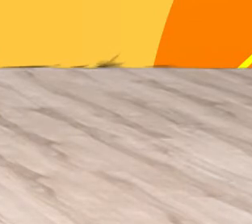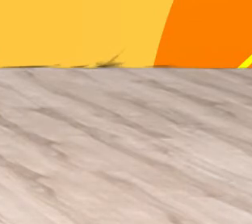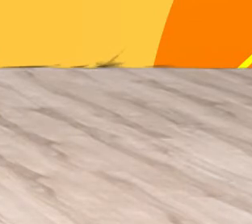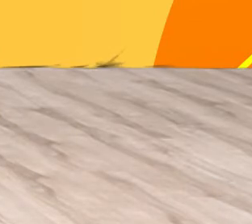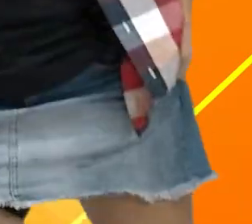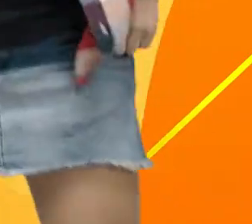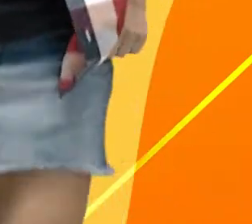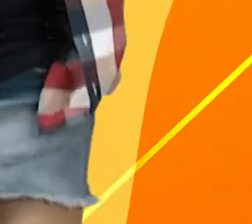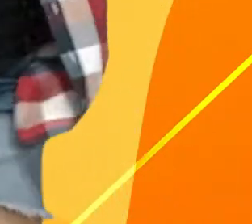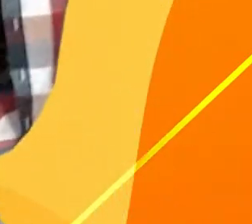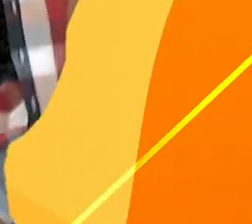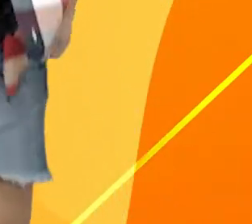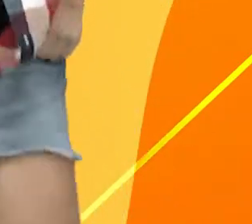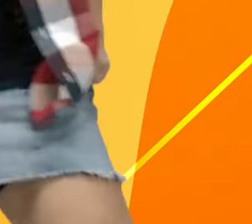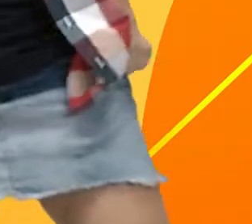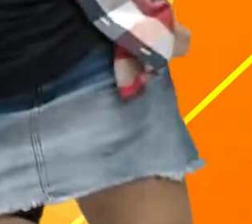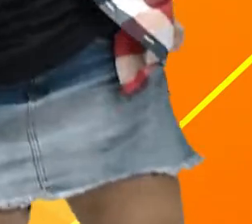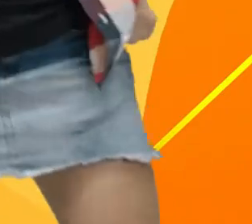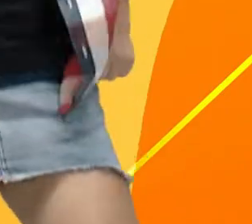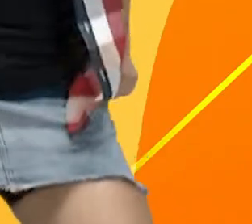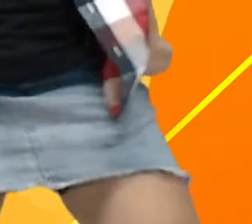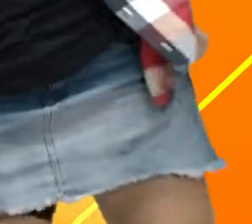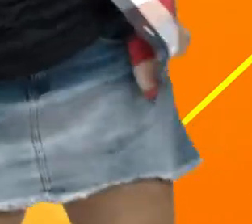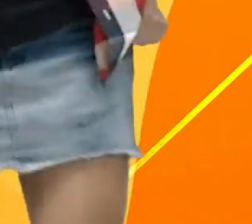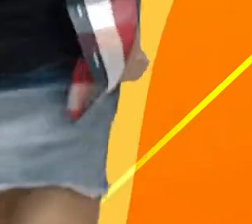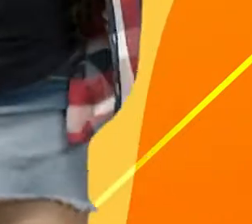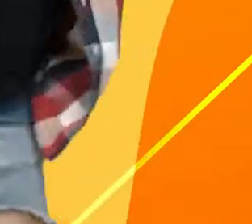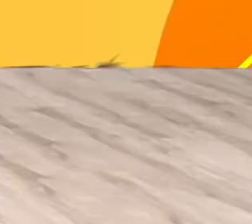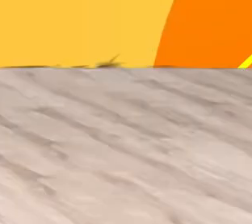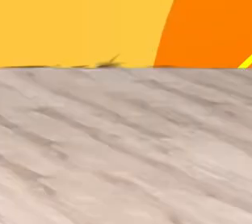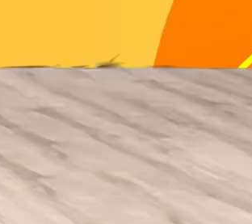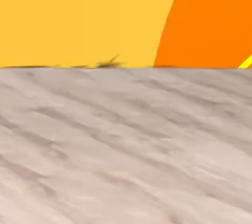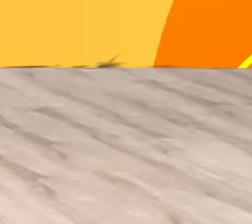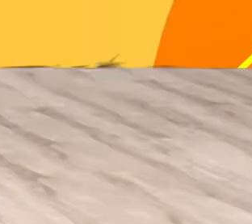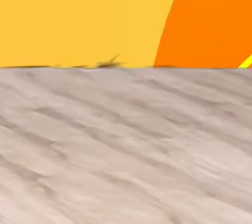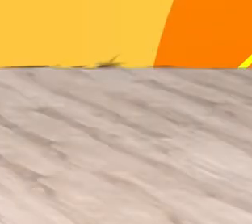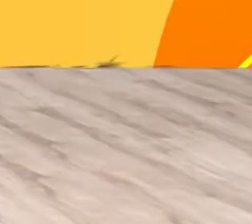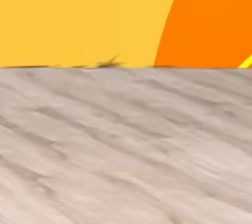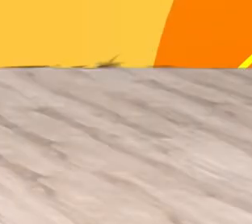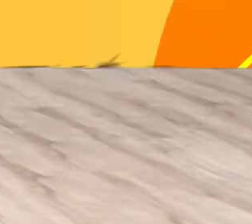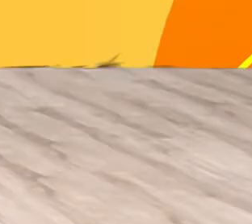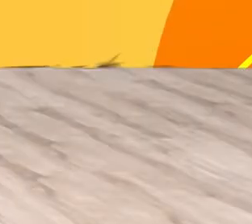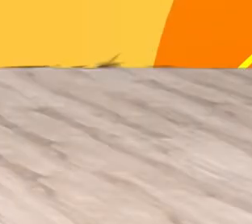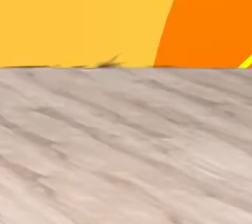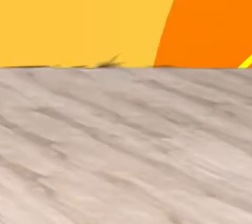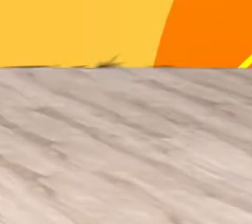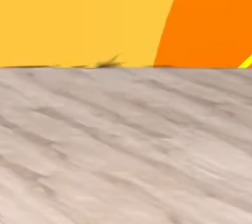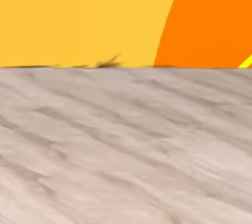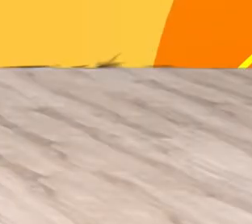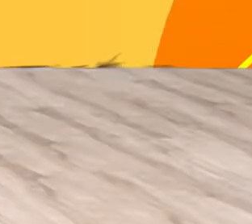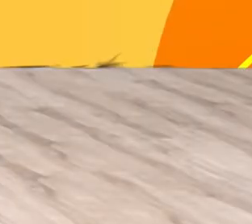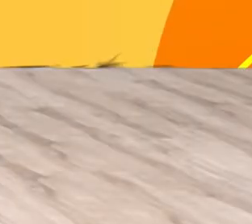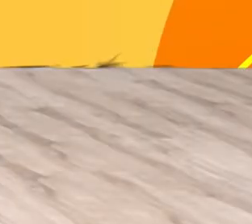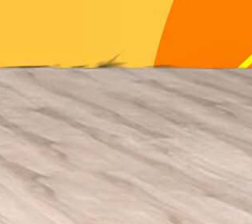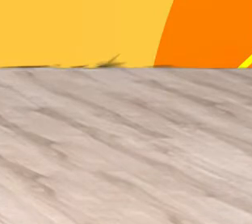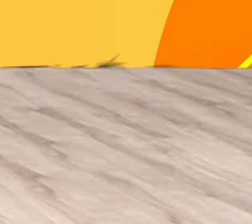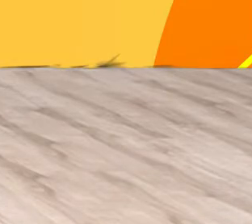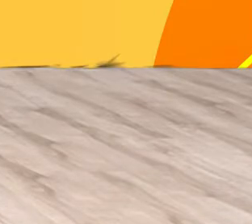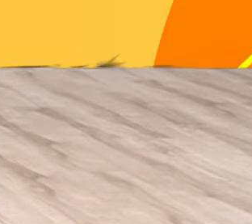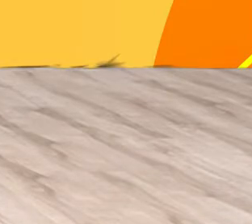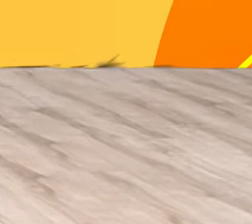Quadril. Um, dois, segura. Quadril. Preparou pro final. Estufa o